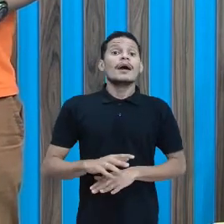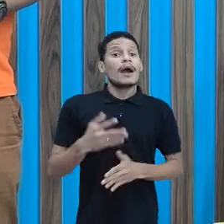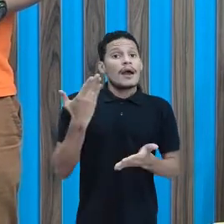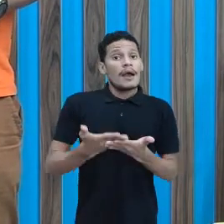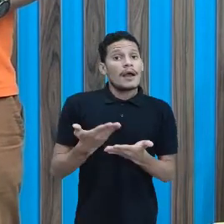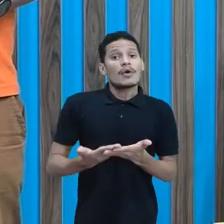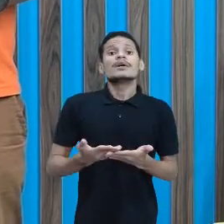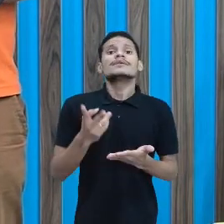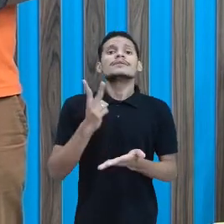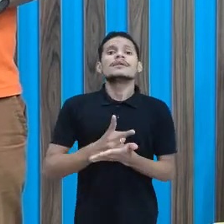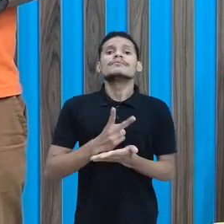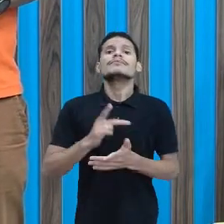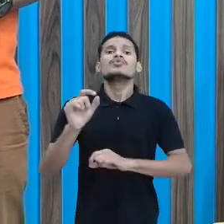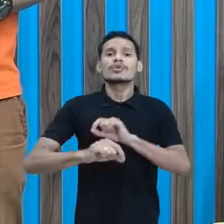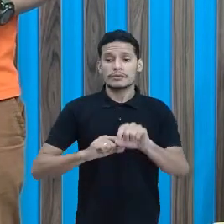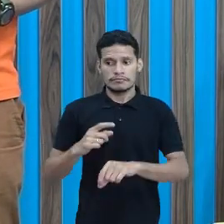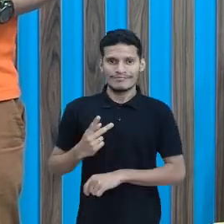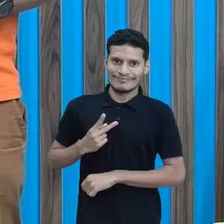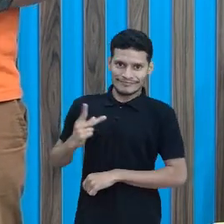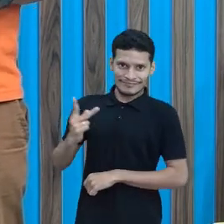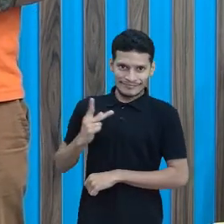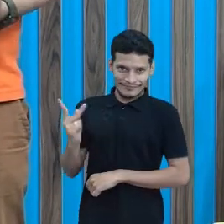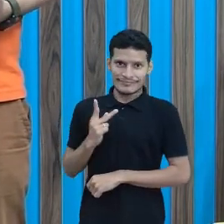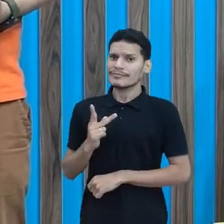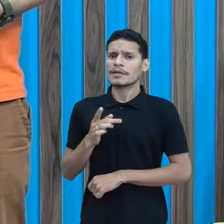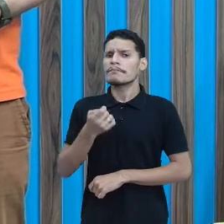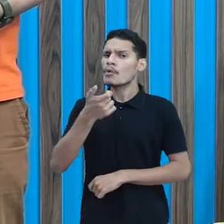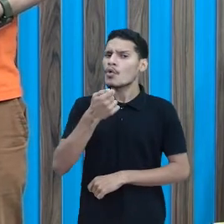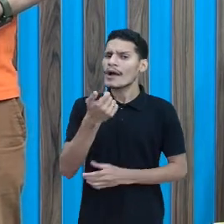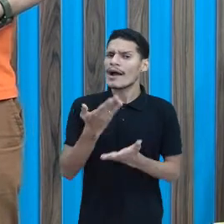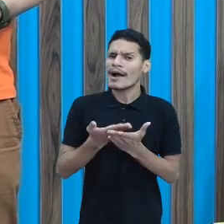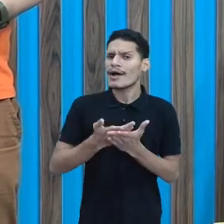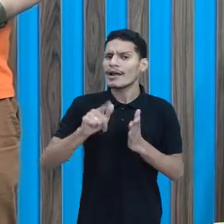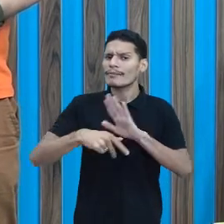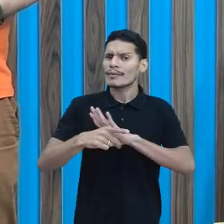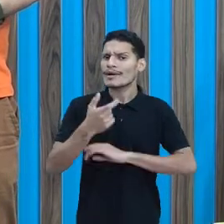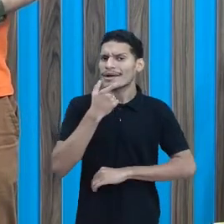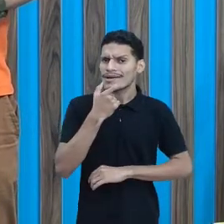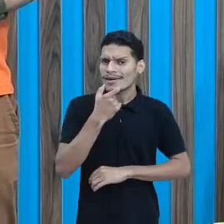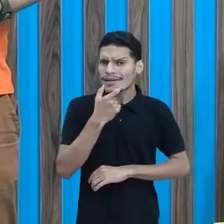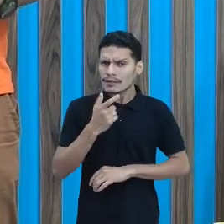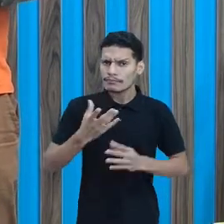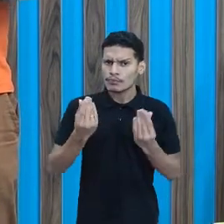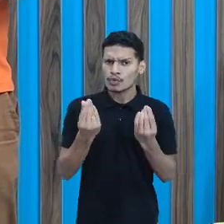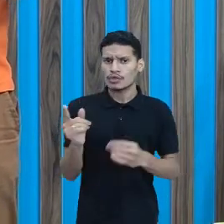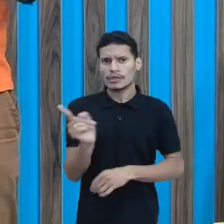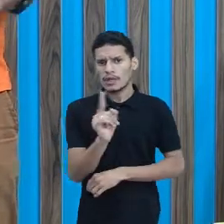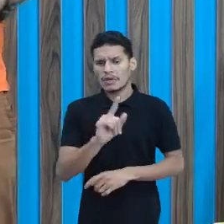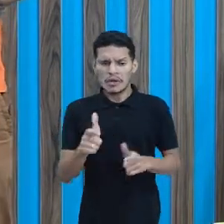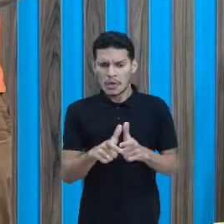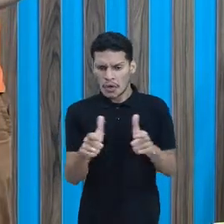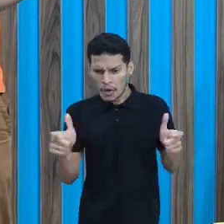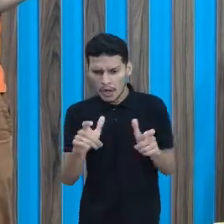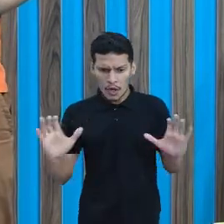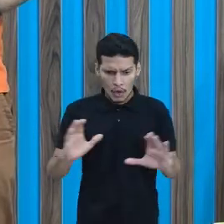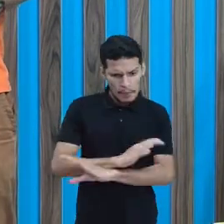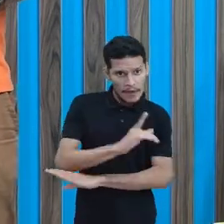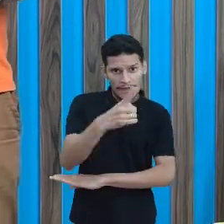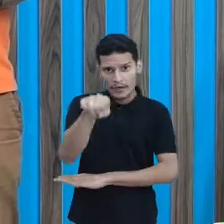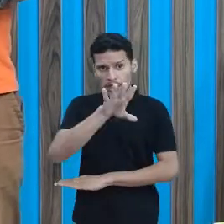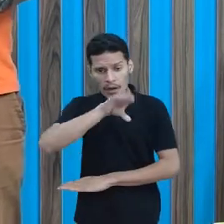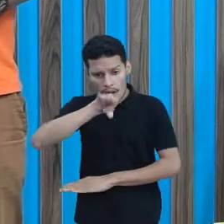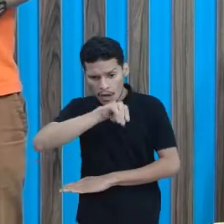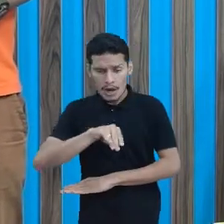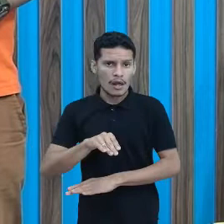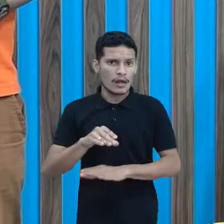aulas, no caso nosso aqui, do meu professor Rony, são poucas aulas de inglês, não são muitas, não é o suficiente para você sair falando,